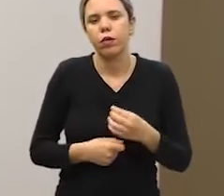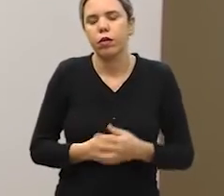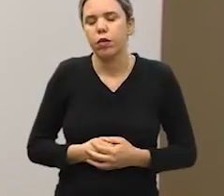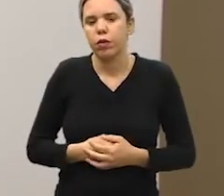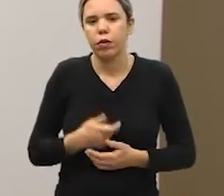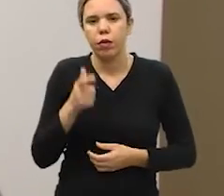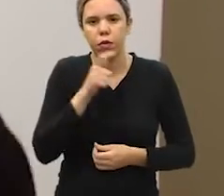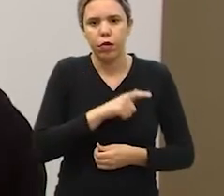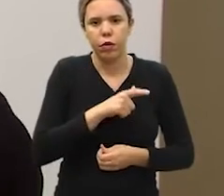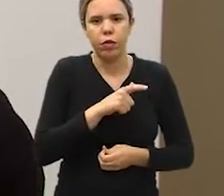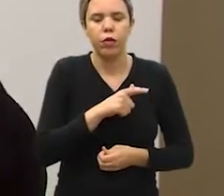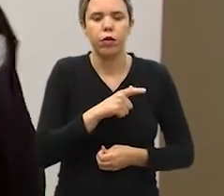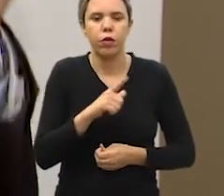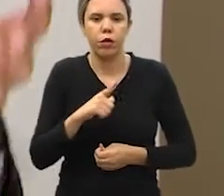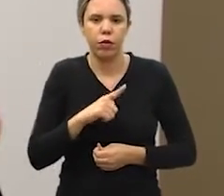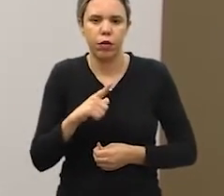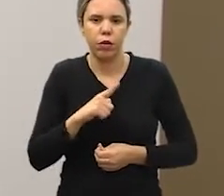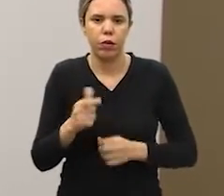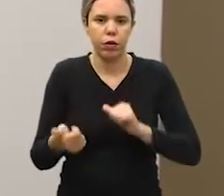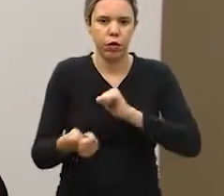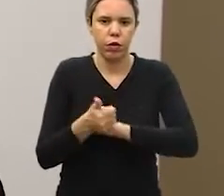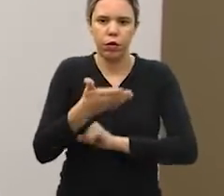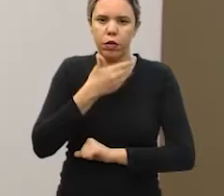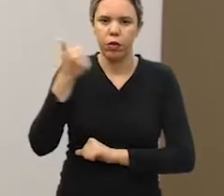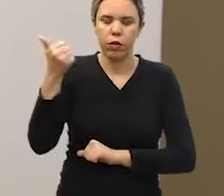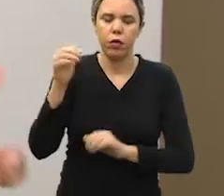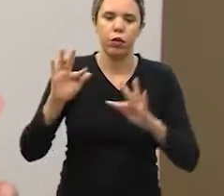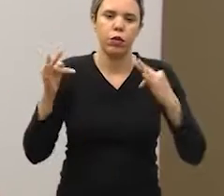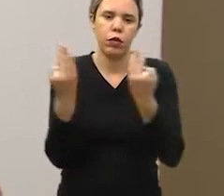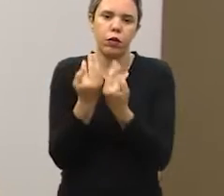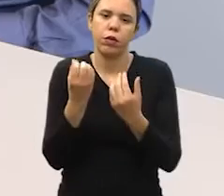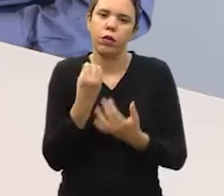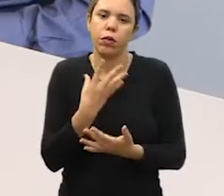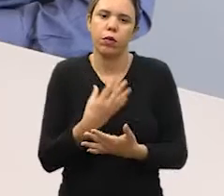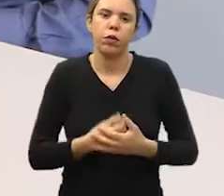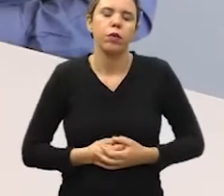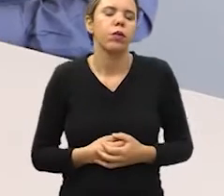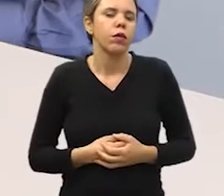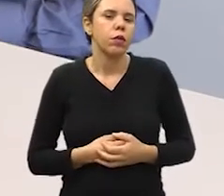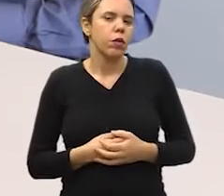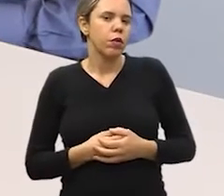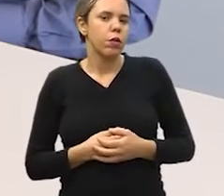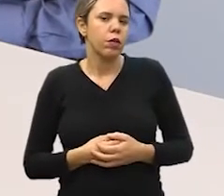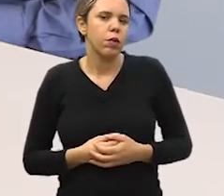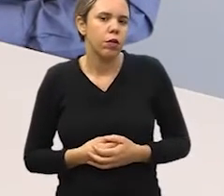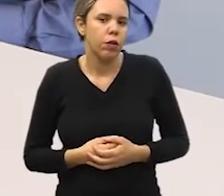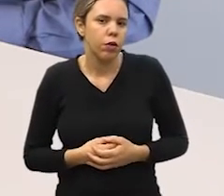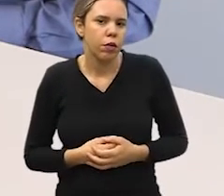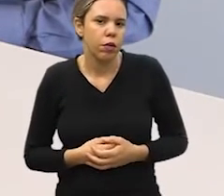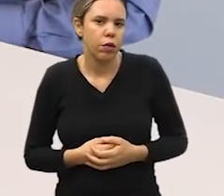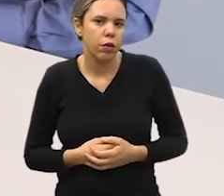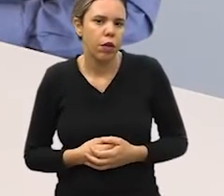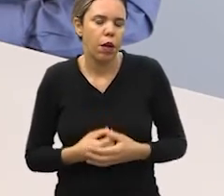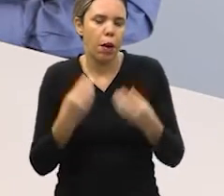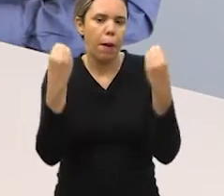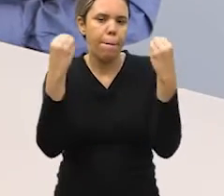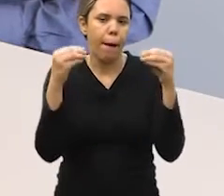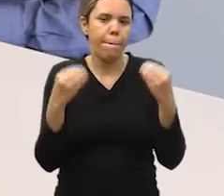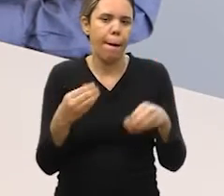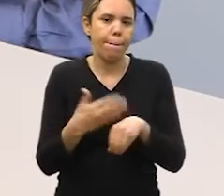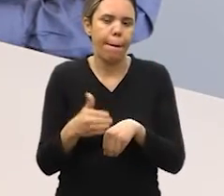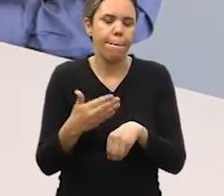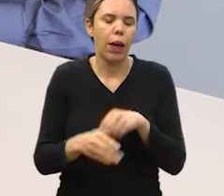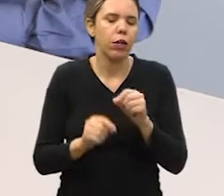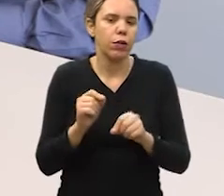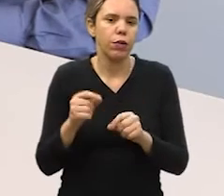ainda conseguir ter uma qualidade de vida em família muito boa. Bom, mas então para a gente botar isso na